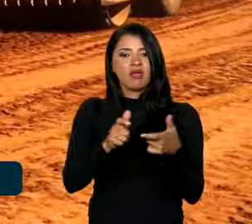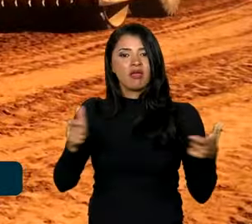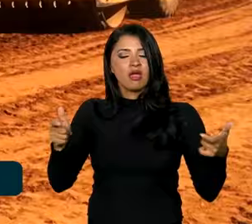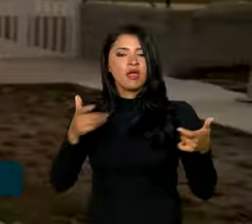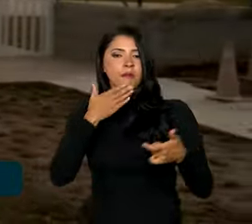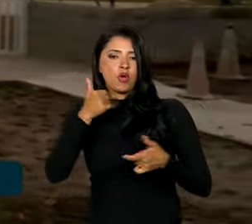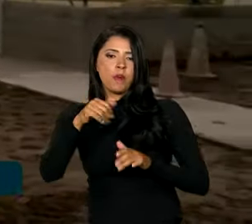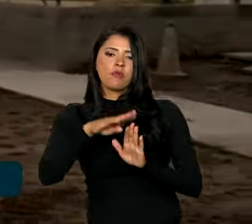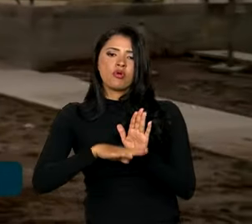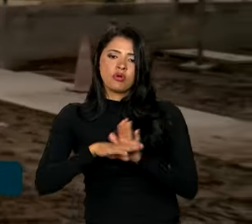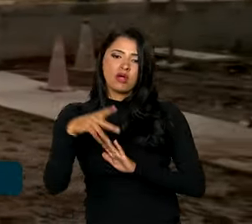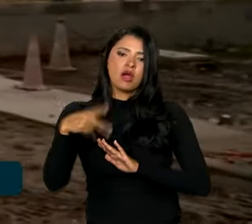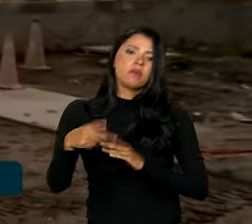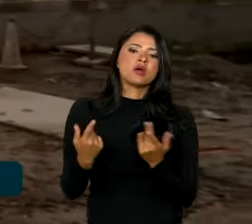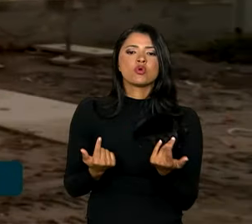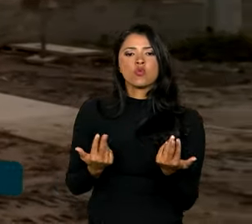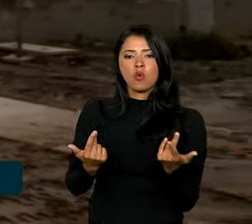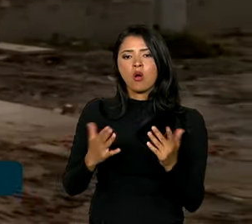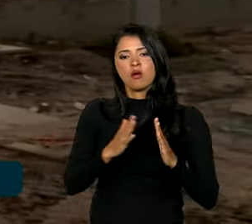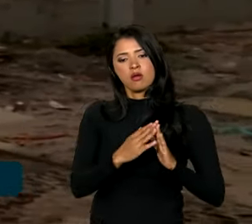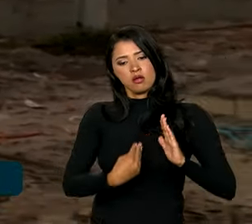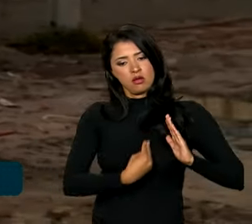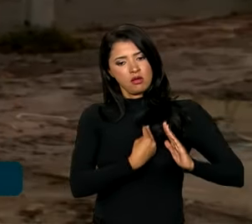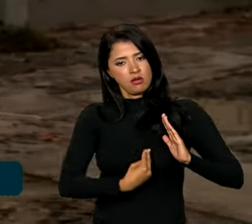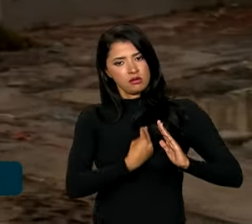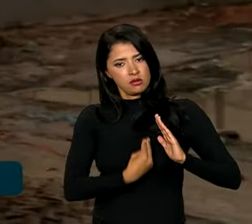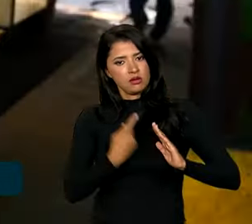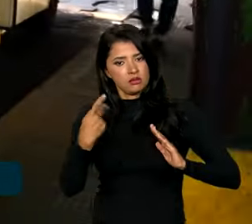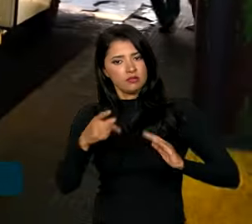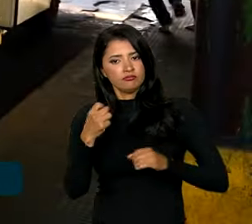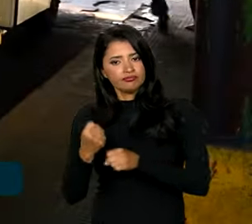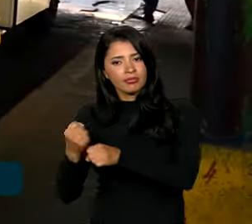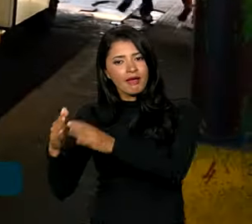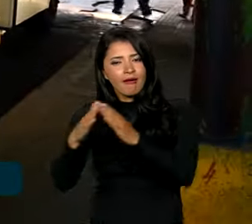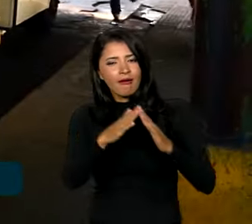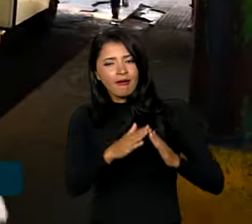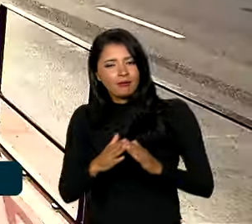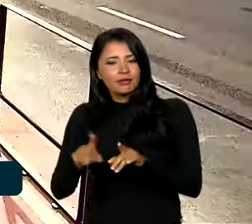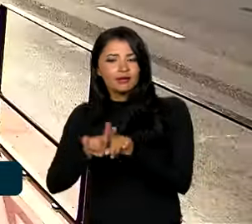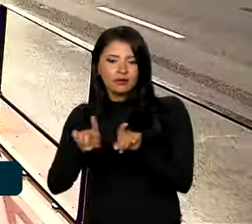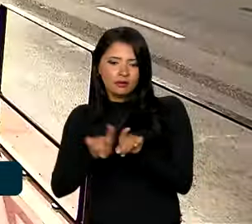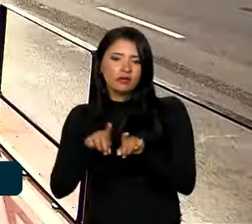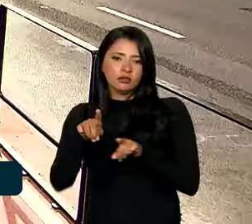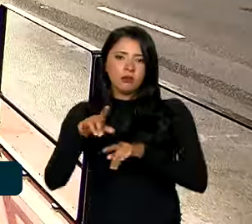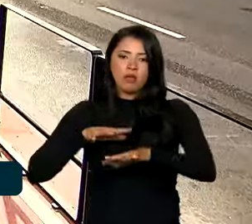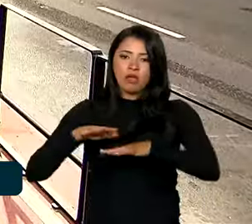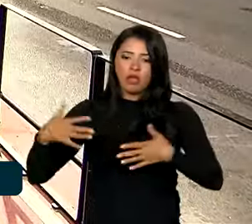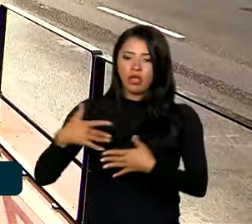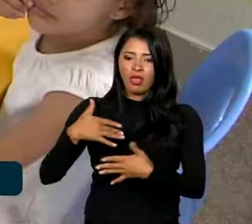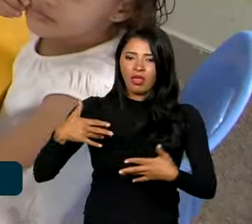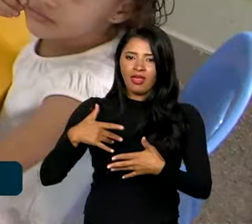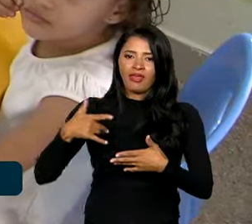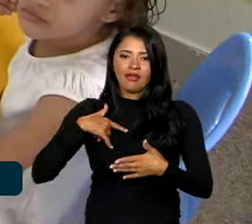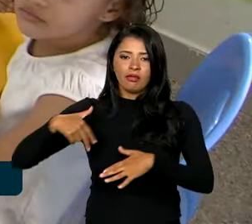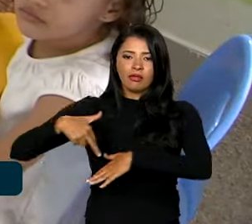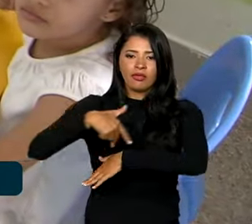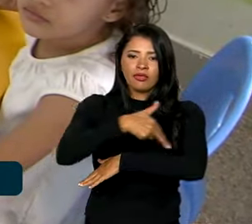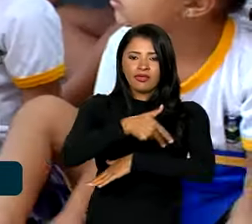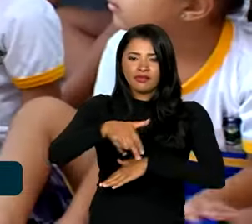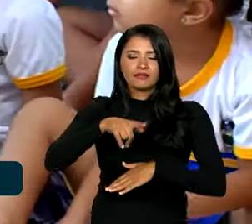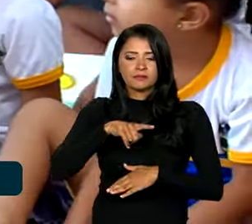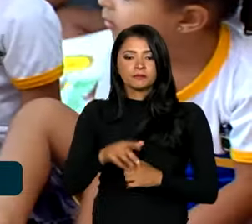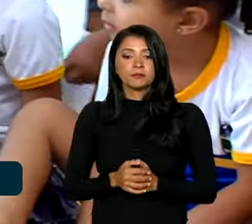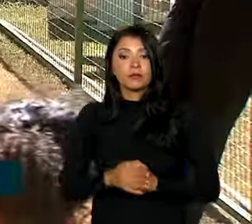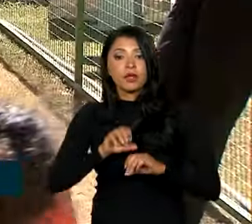de programas, como o Minha Casa Minha Vida na habitação e na modernização da mobilidade urbana. Na